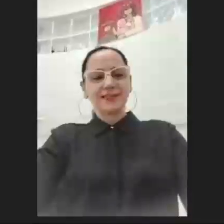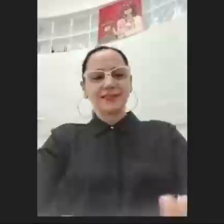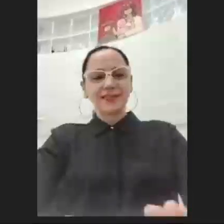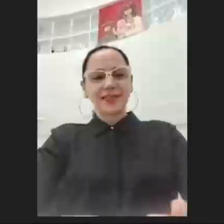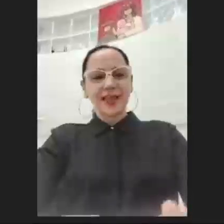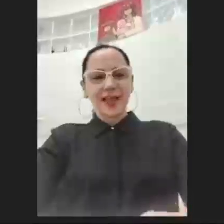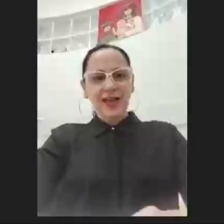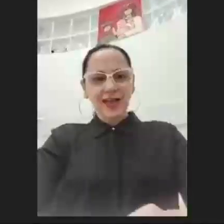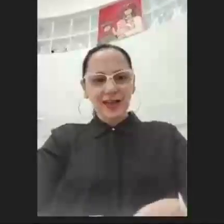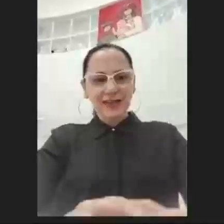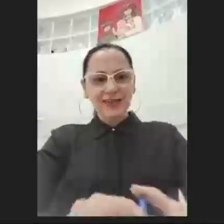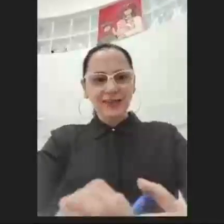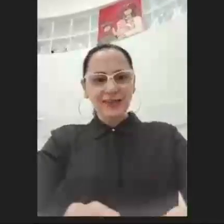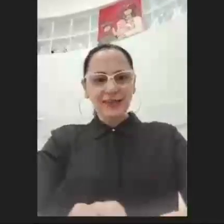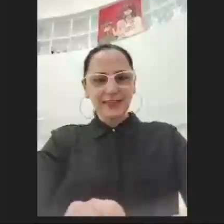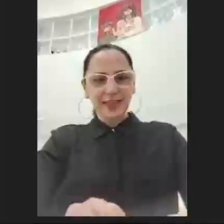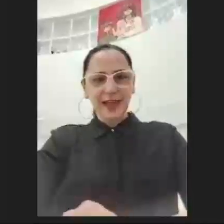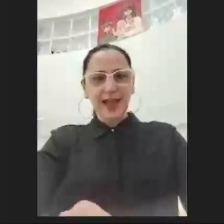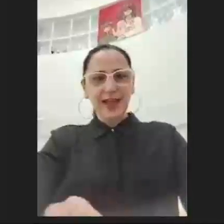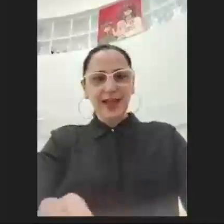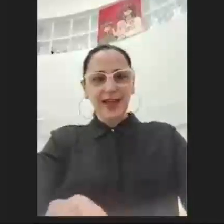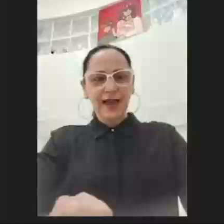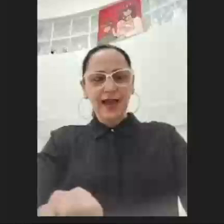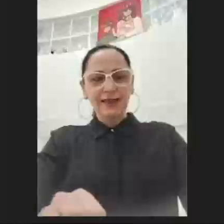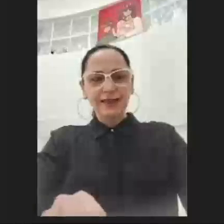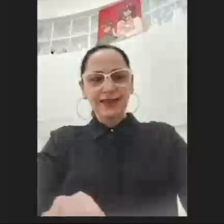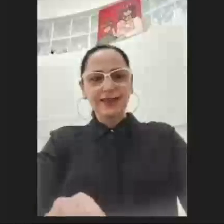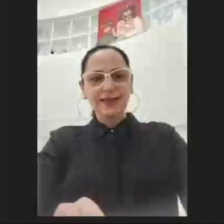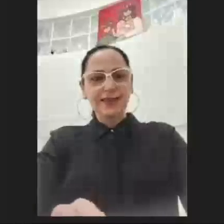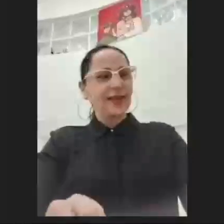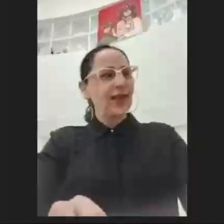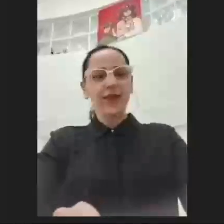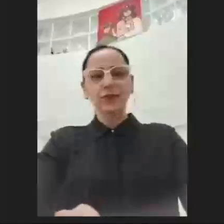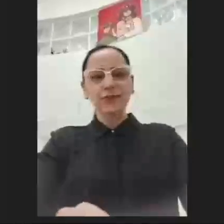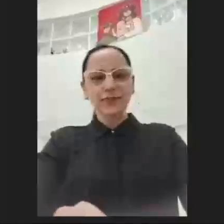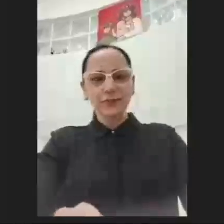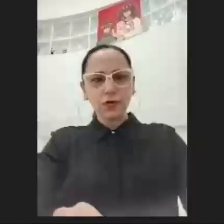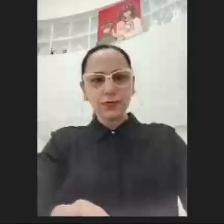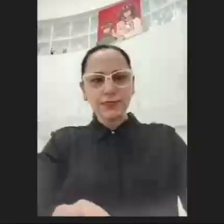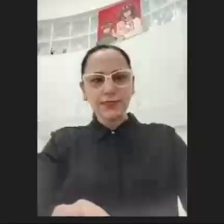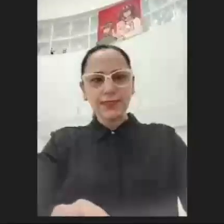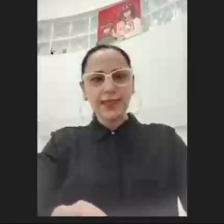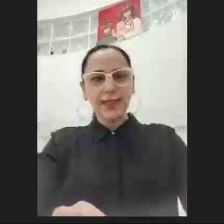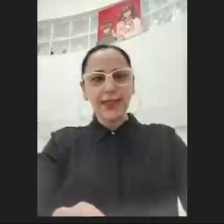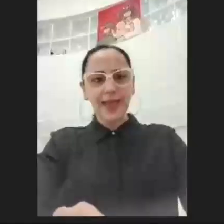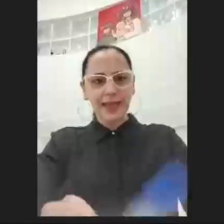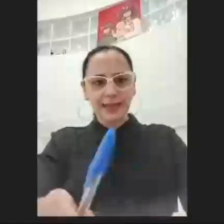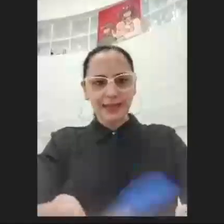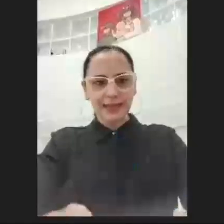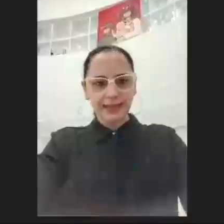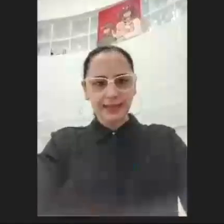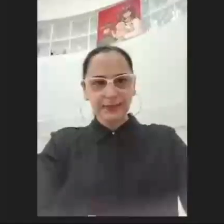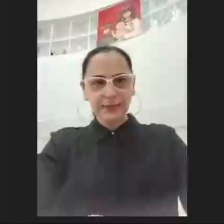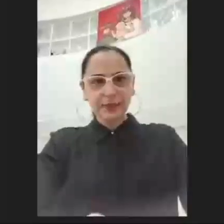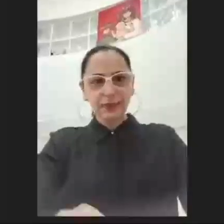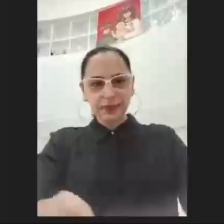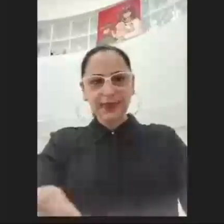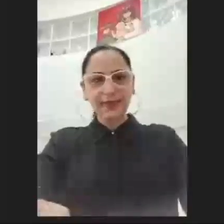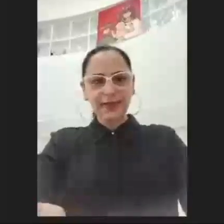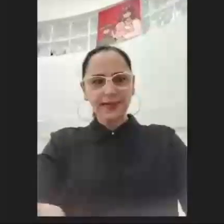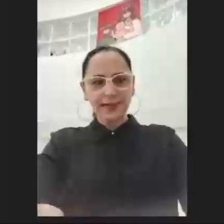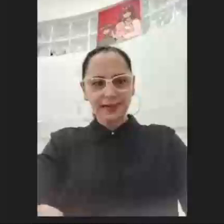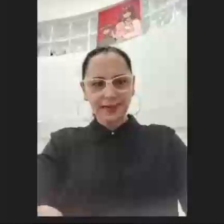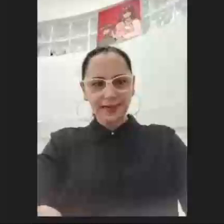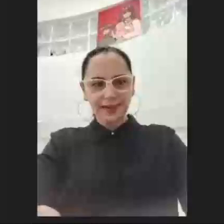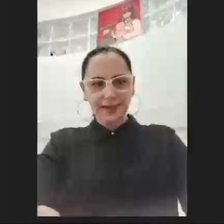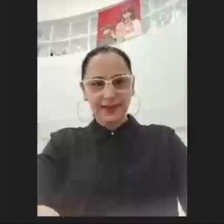gente talvez fechar a tua fala com essa citação. E aí, eu não sei se eu vou conseguir ler ela daqui. Eu posso